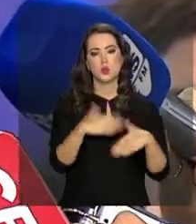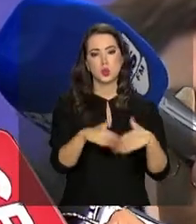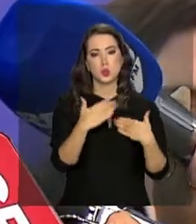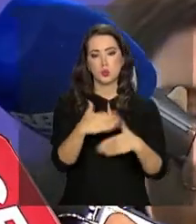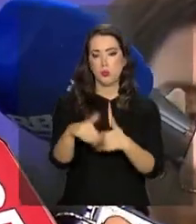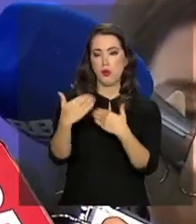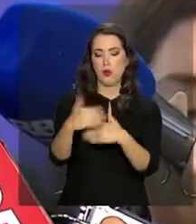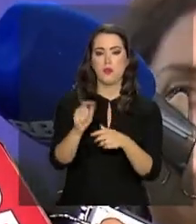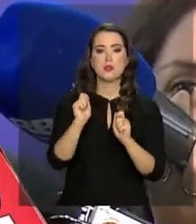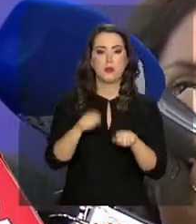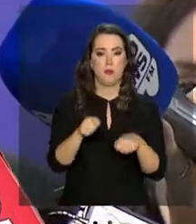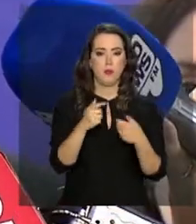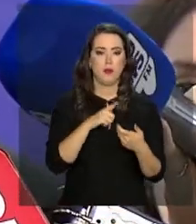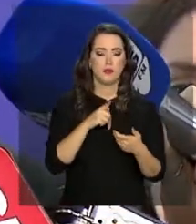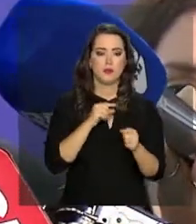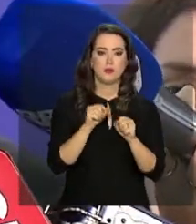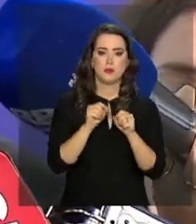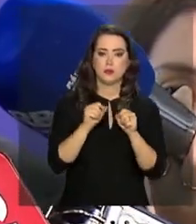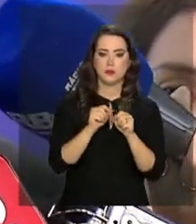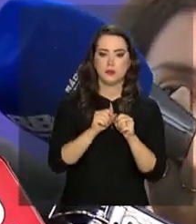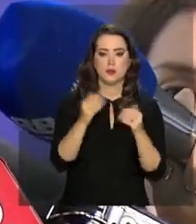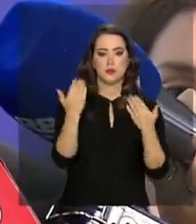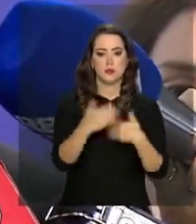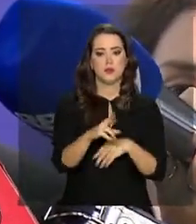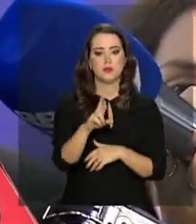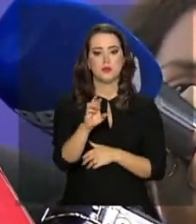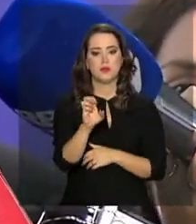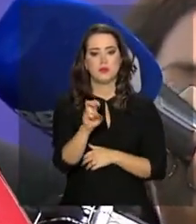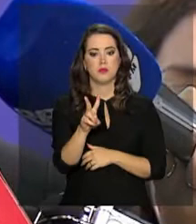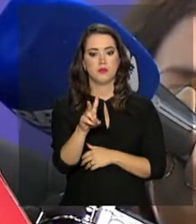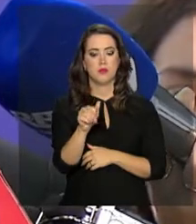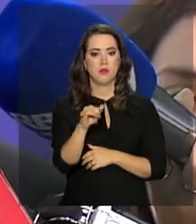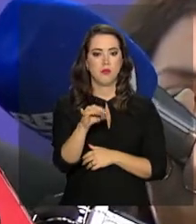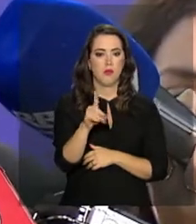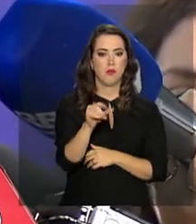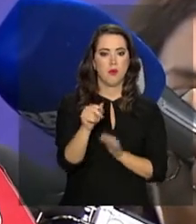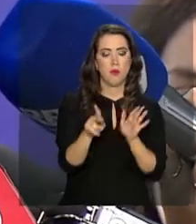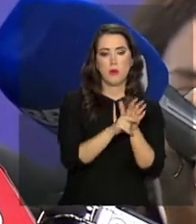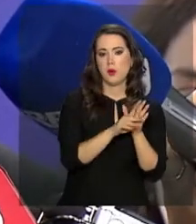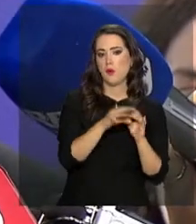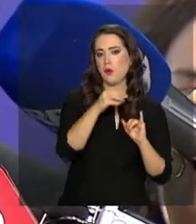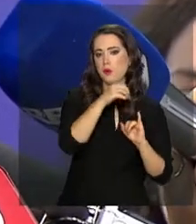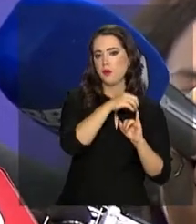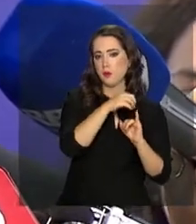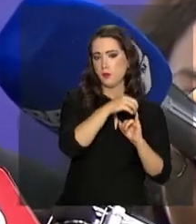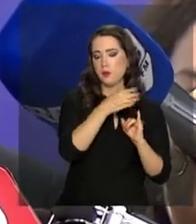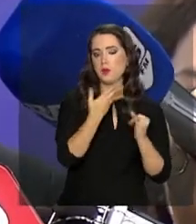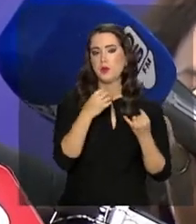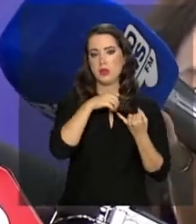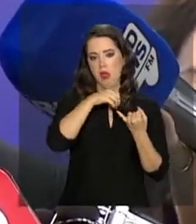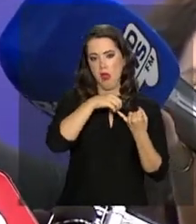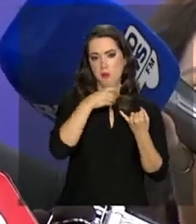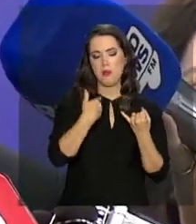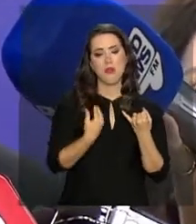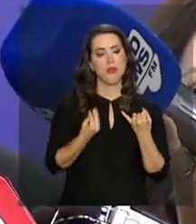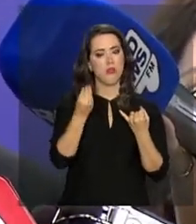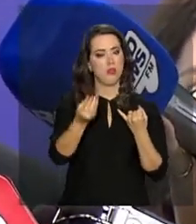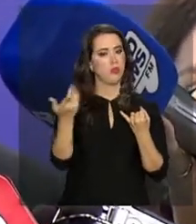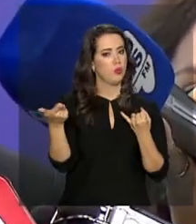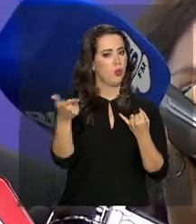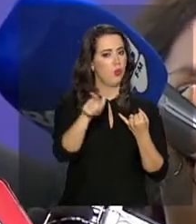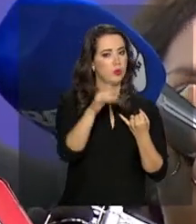instituições que possam fazer a prova de revalidação além da própria que é executada pelo inep a dando mais